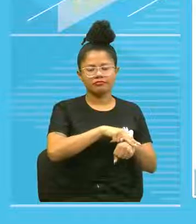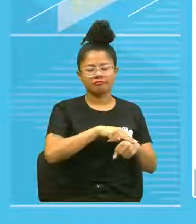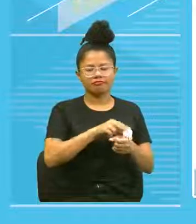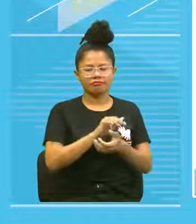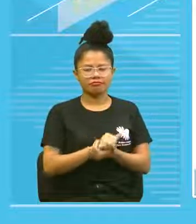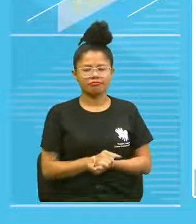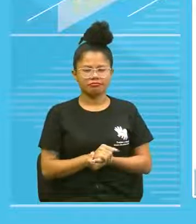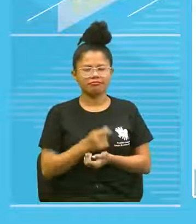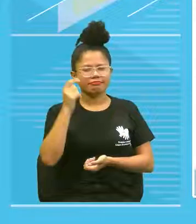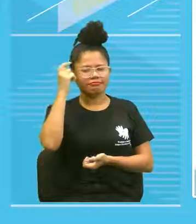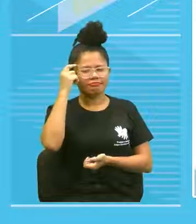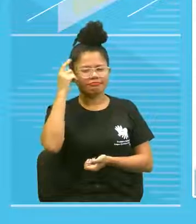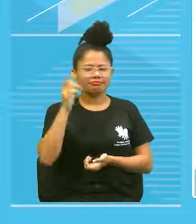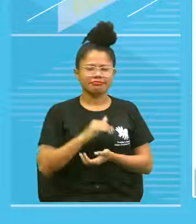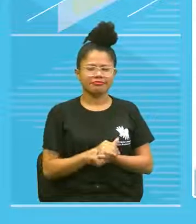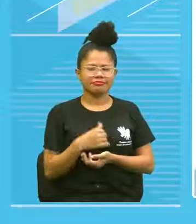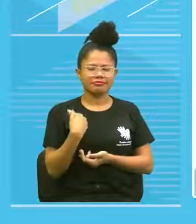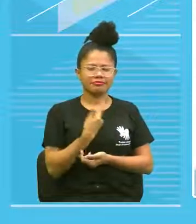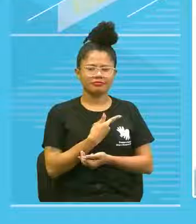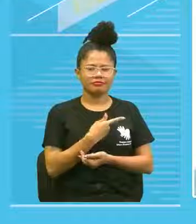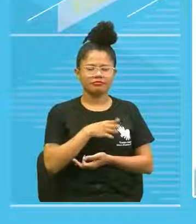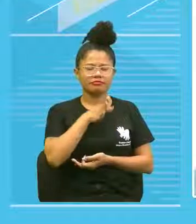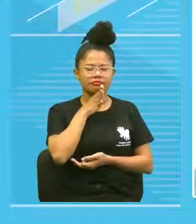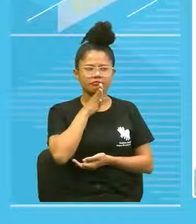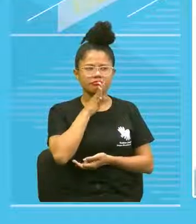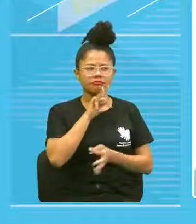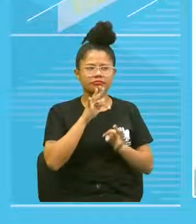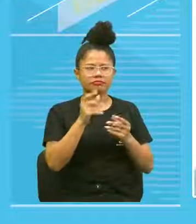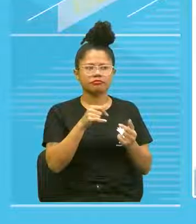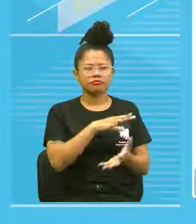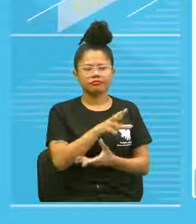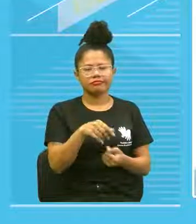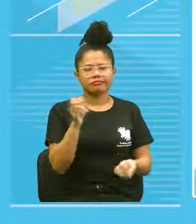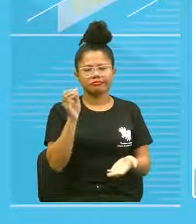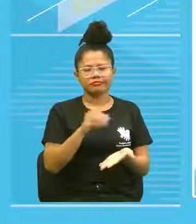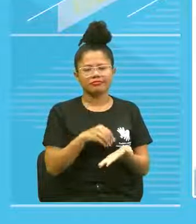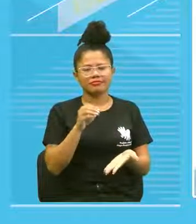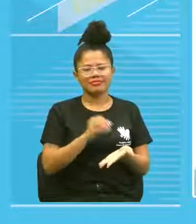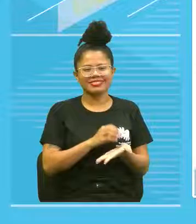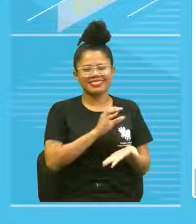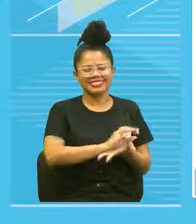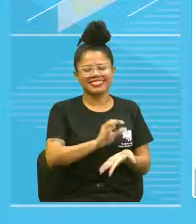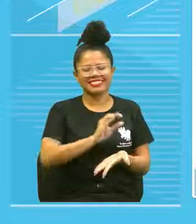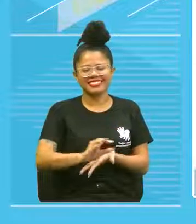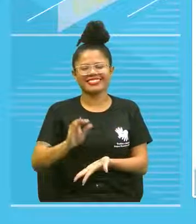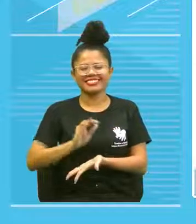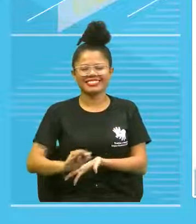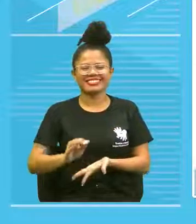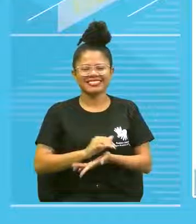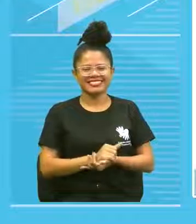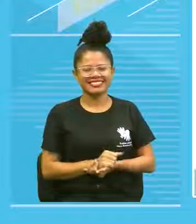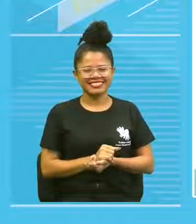mundo bom mas faltou investimento E aí a gente sabe